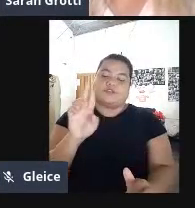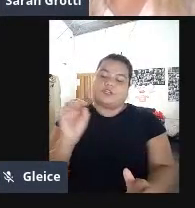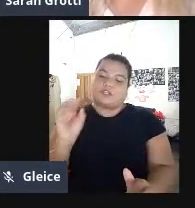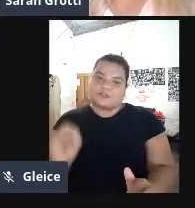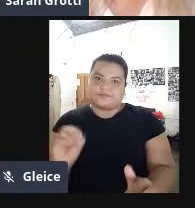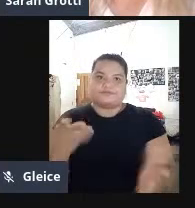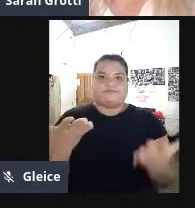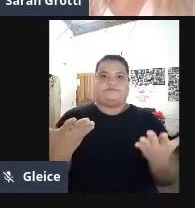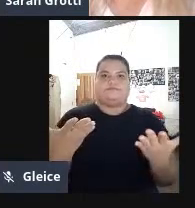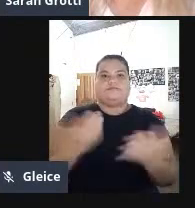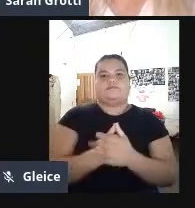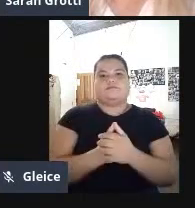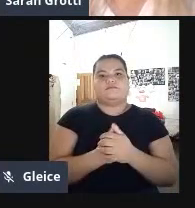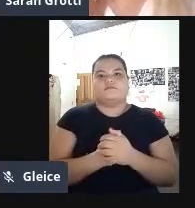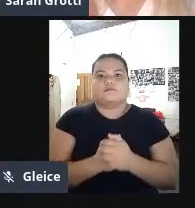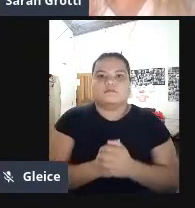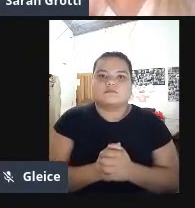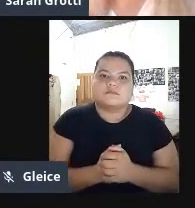também.